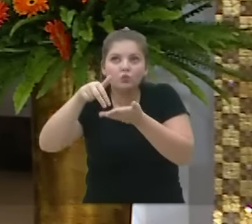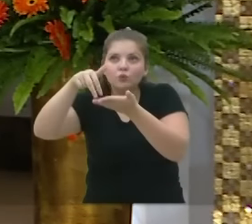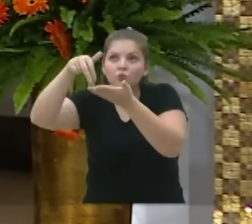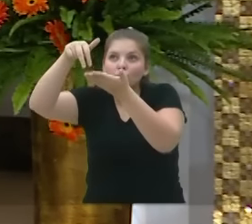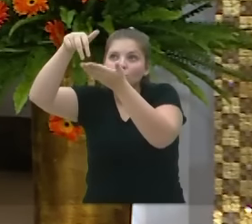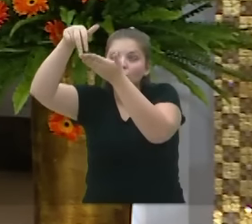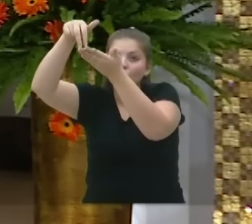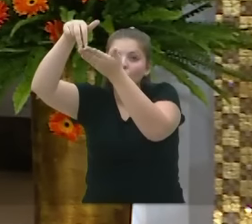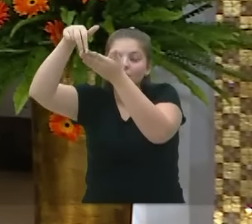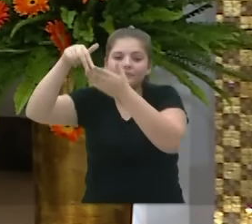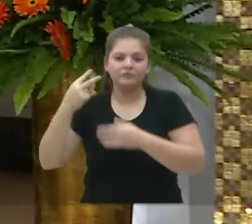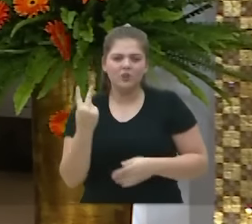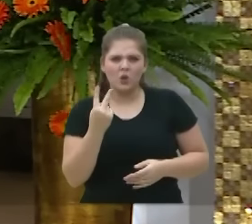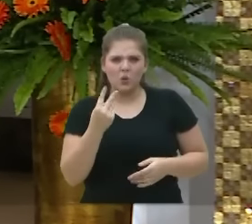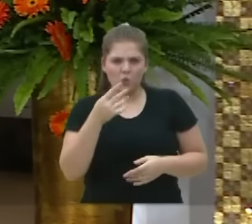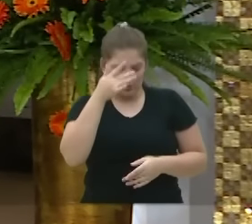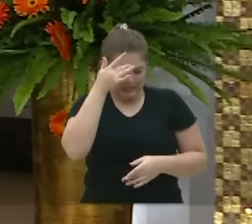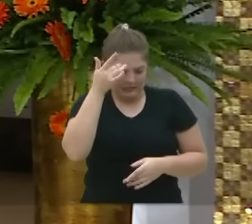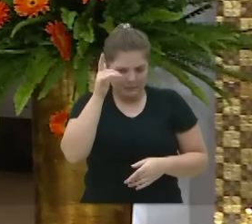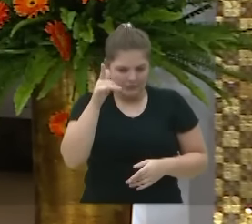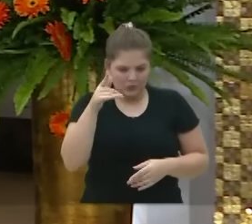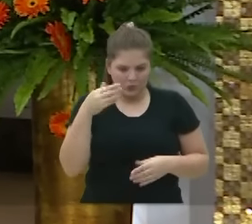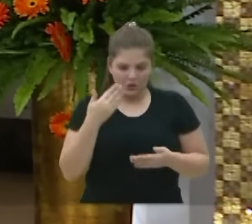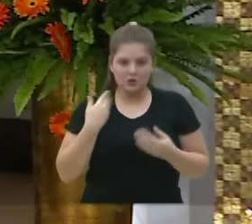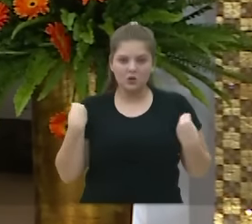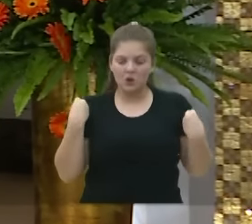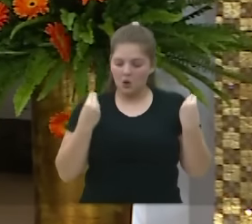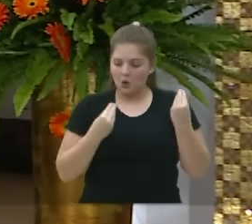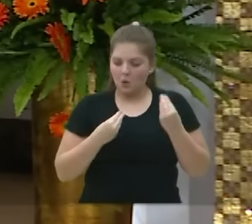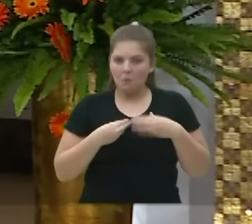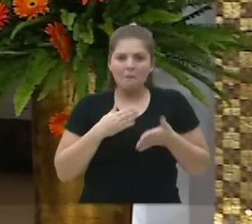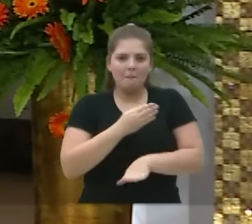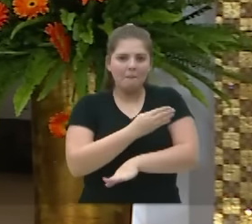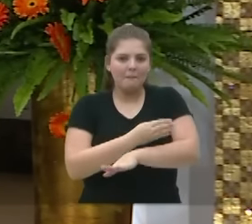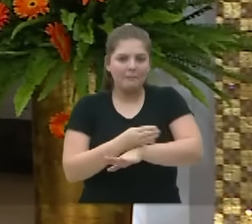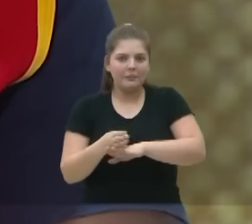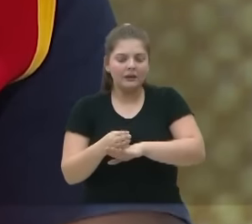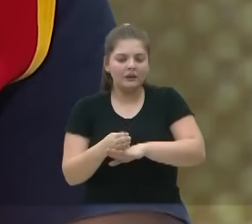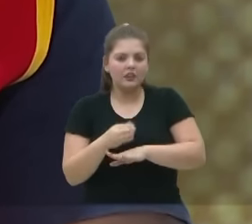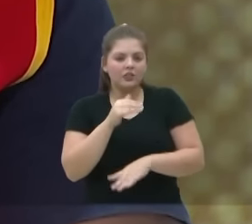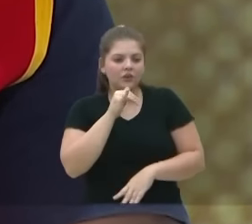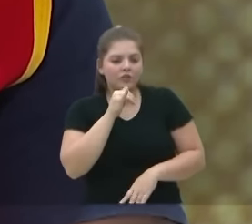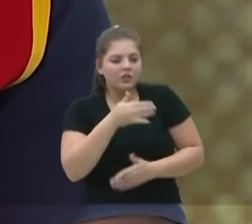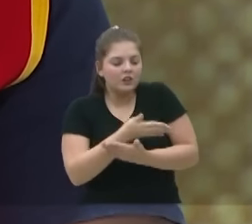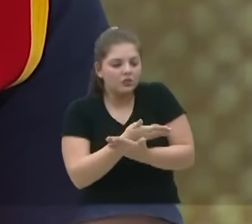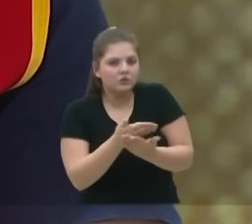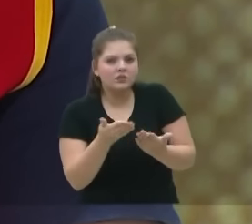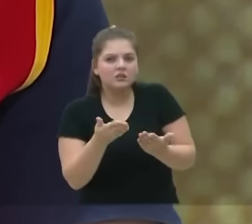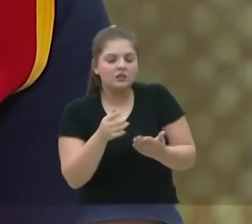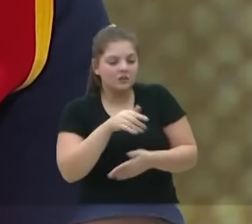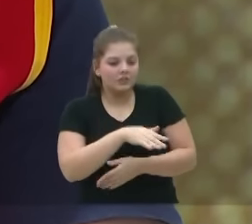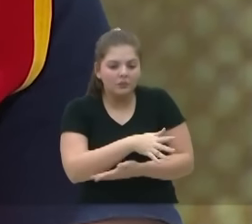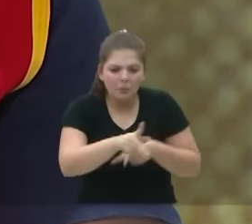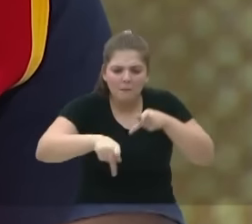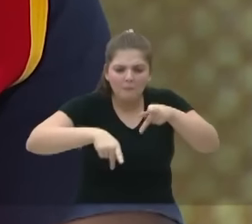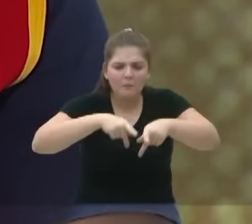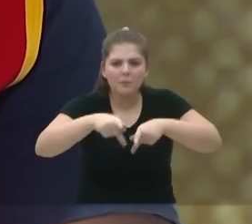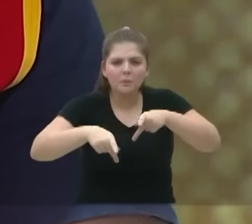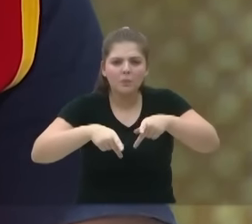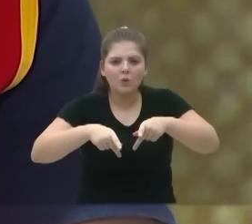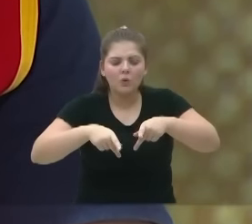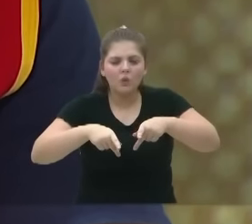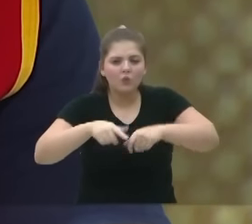então dois homens vestidos de branco, que lhes disseram: homens da Galileia,